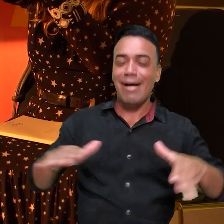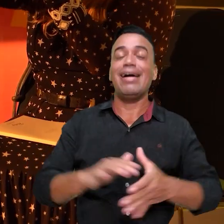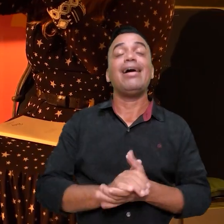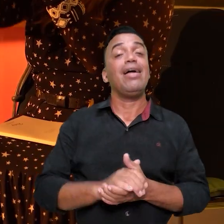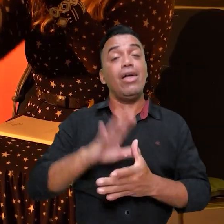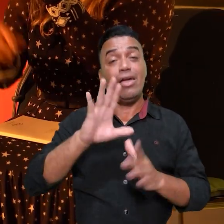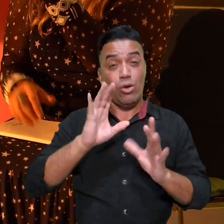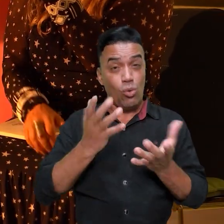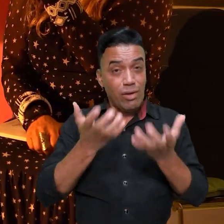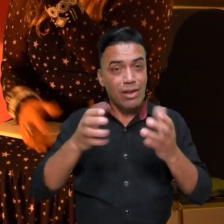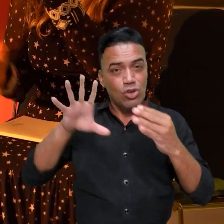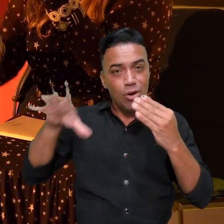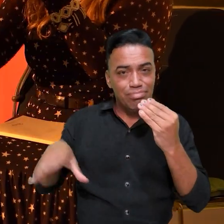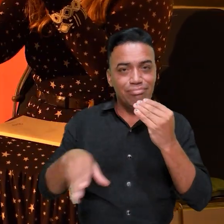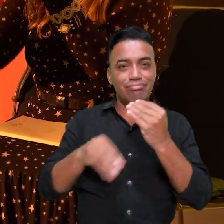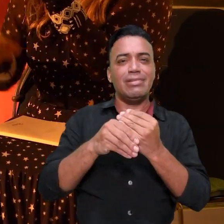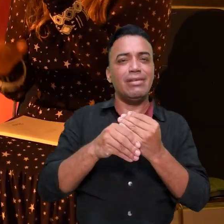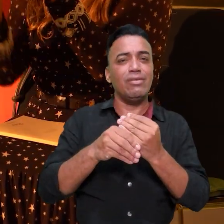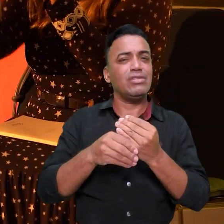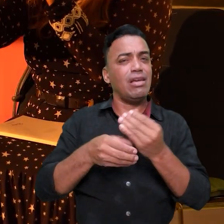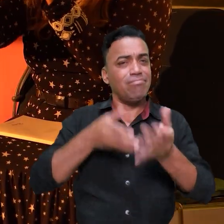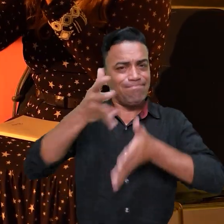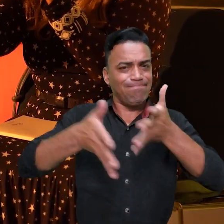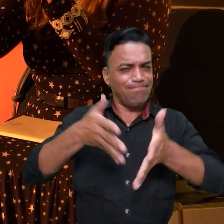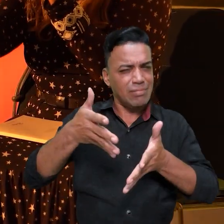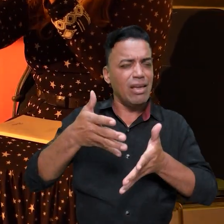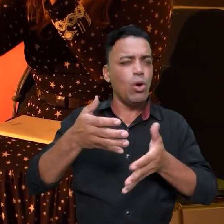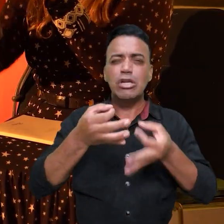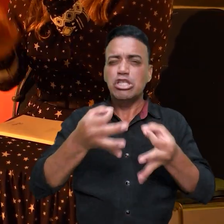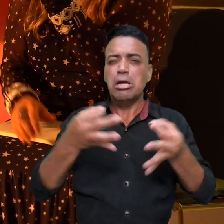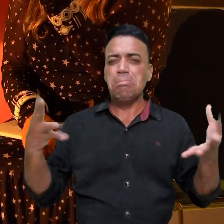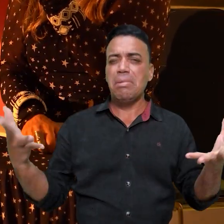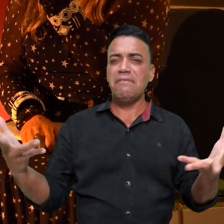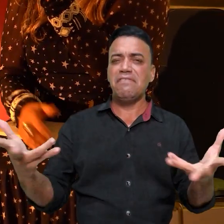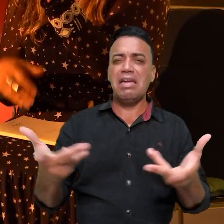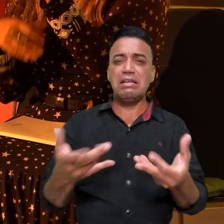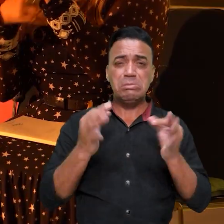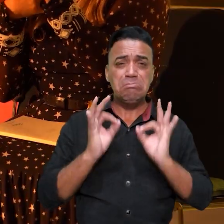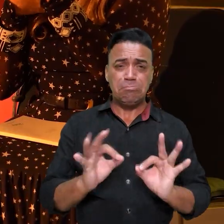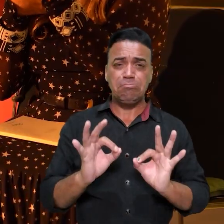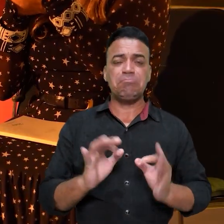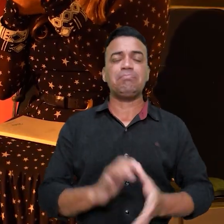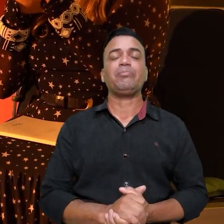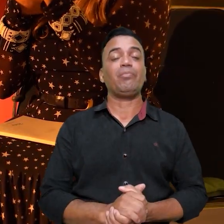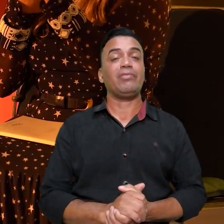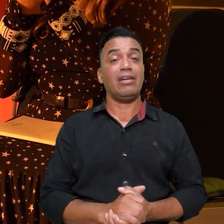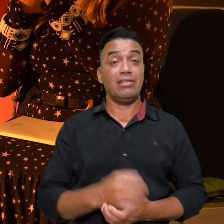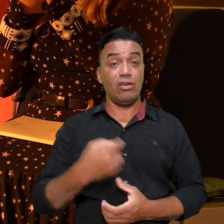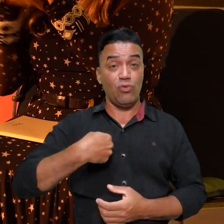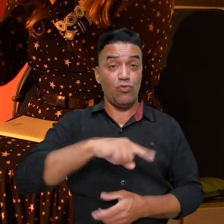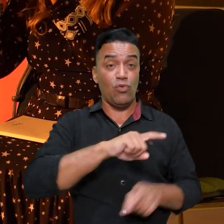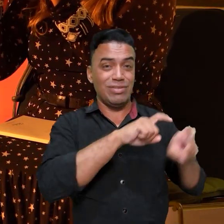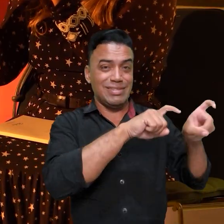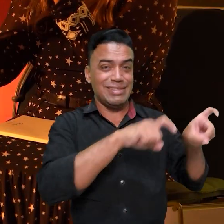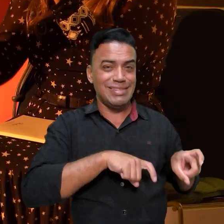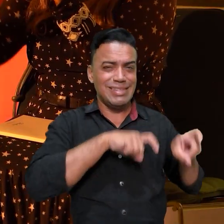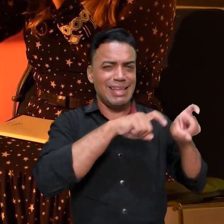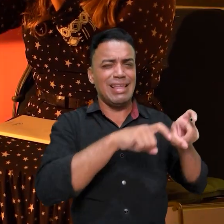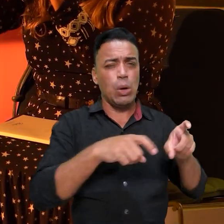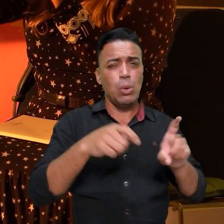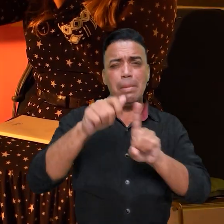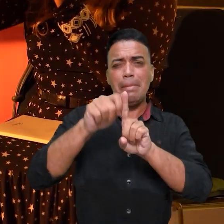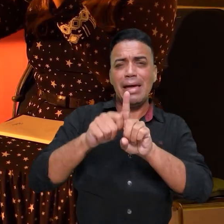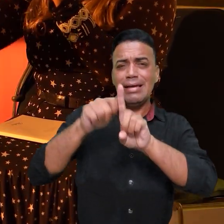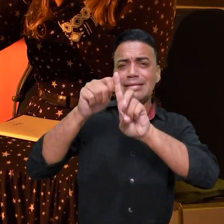só completar uma coisa que você falou, que eu achei muito perfeito, muito correto, que, assim, quando eu fui para o sertão, que eu passei 3